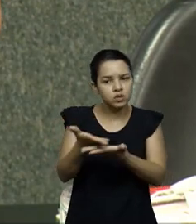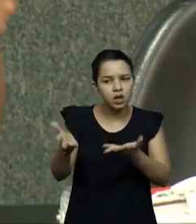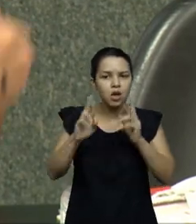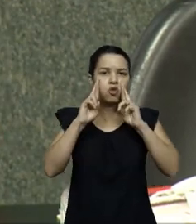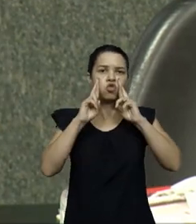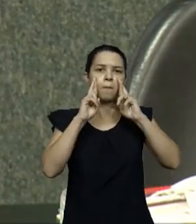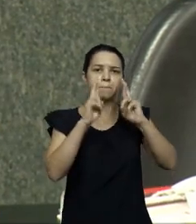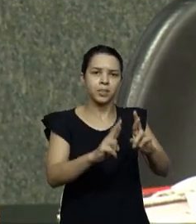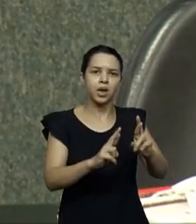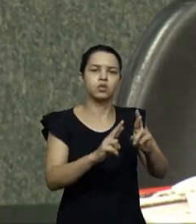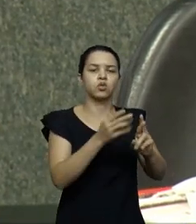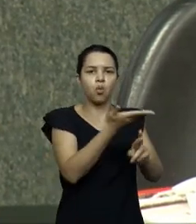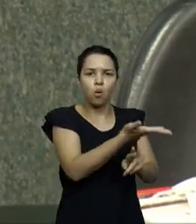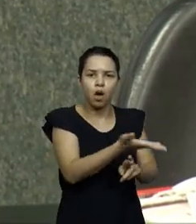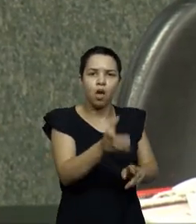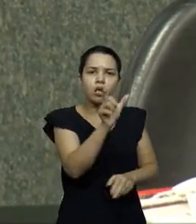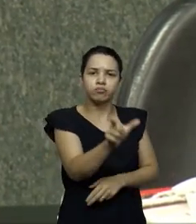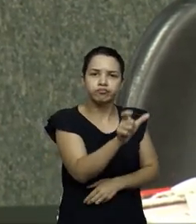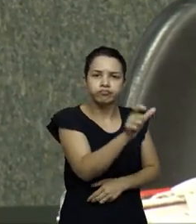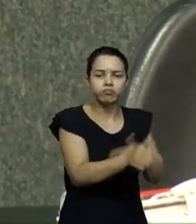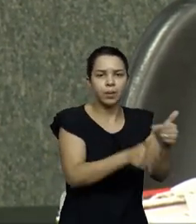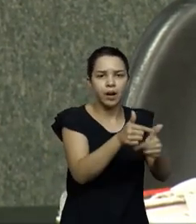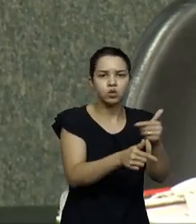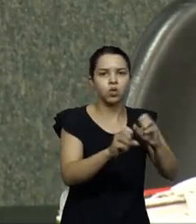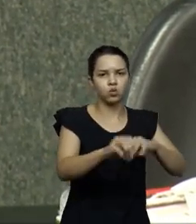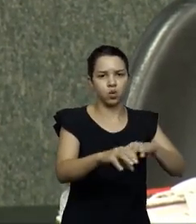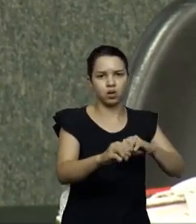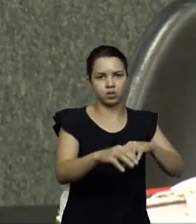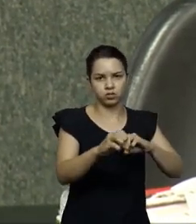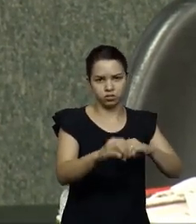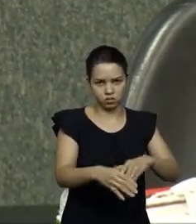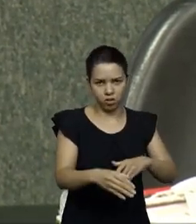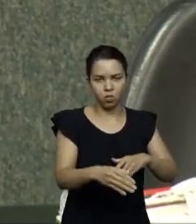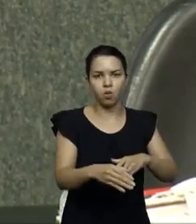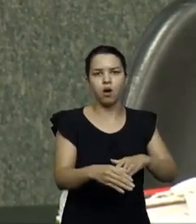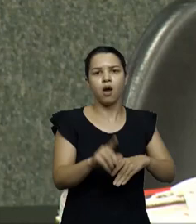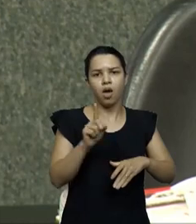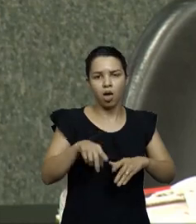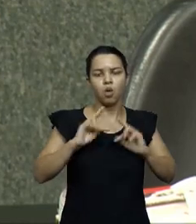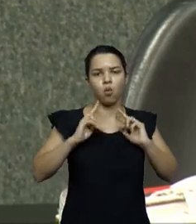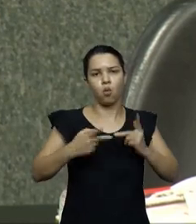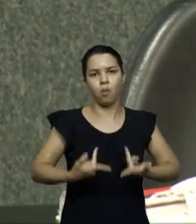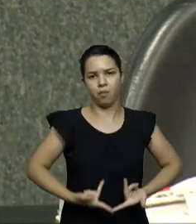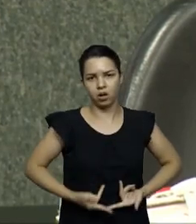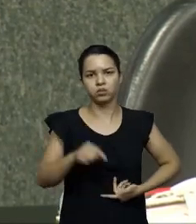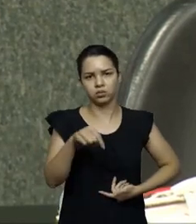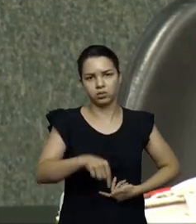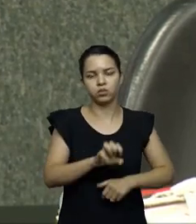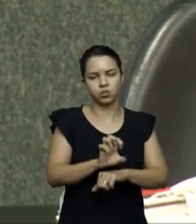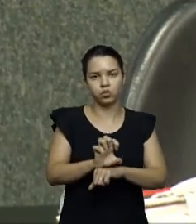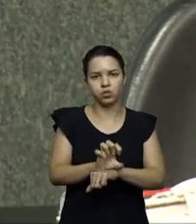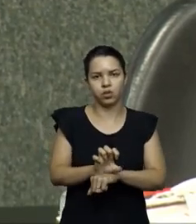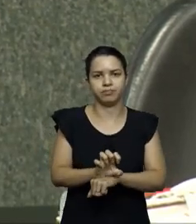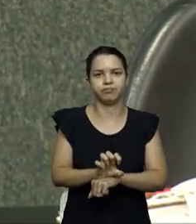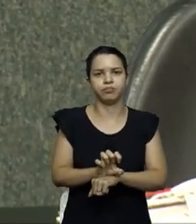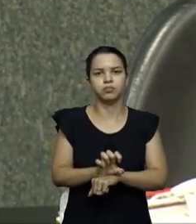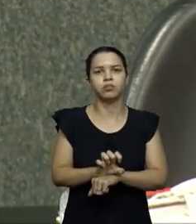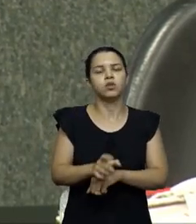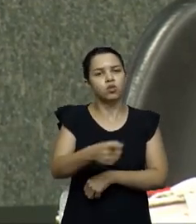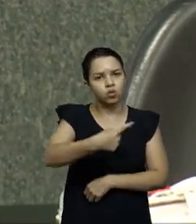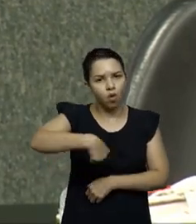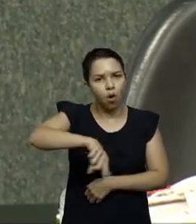trabalhadores e que tratam os trabalhadores de educação vendo numa perspectiva humana aqui nesse estado e todos juntos